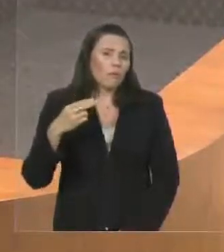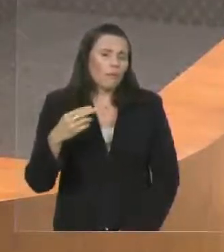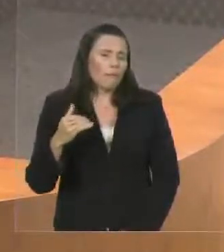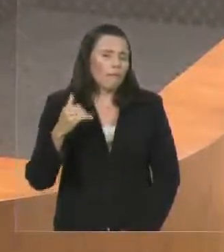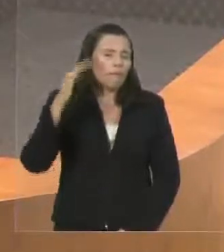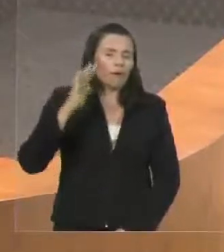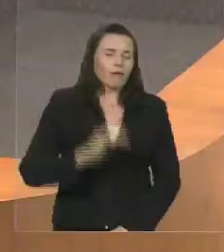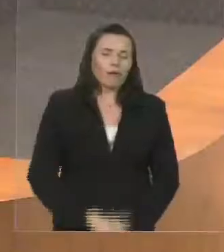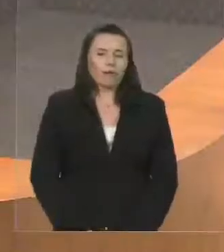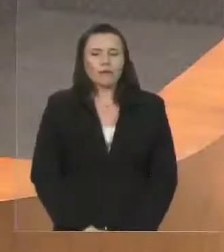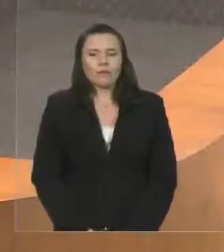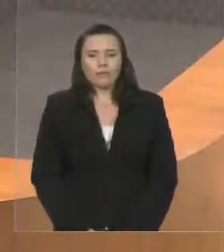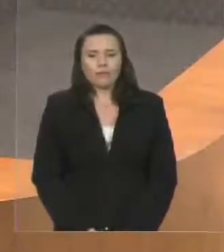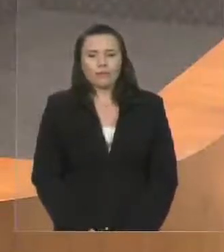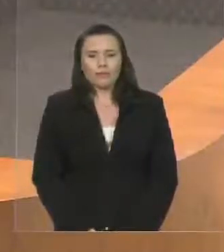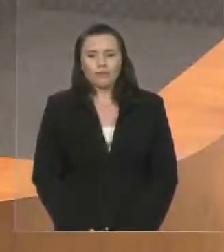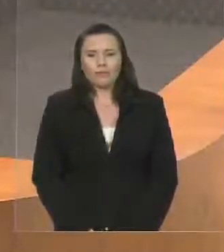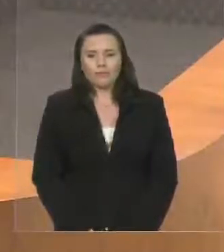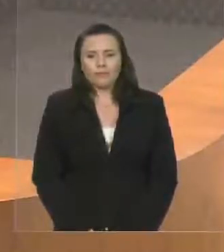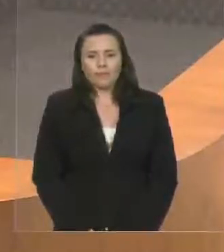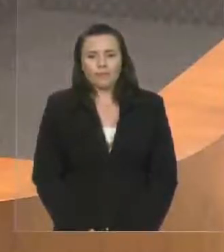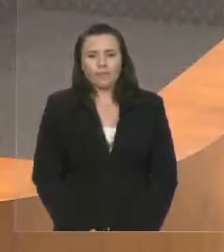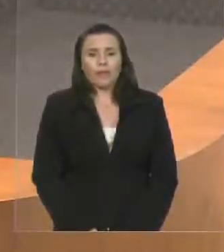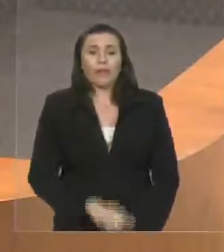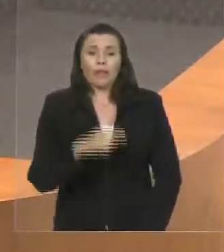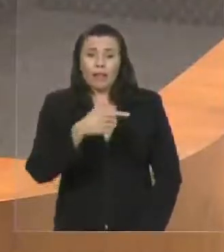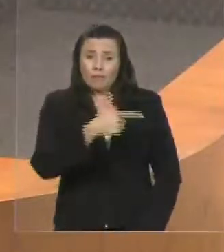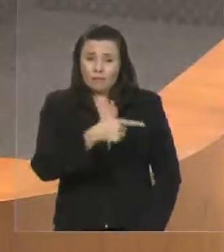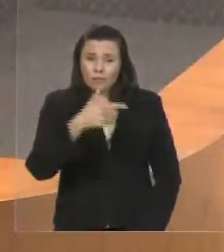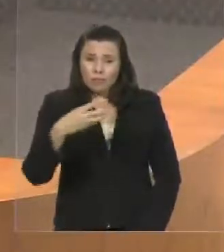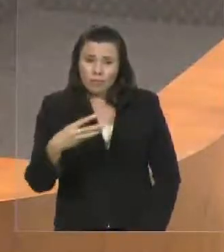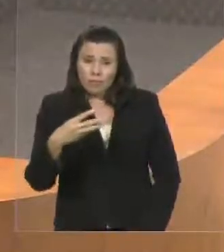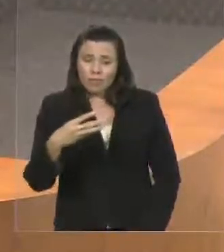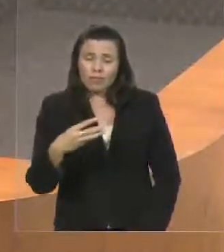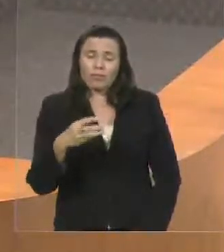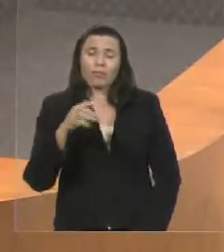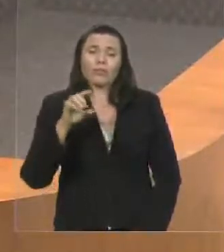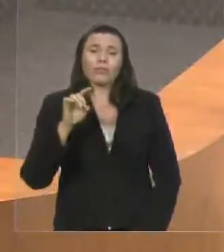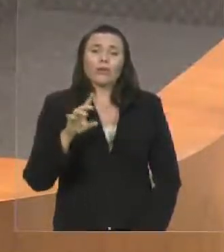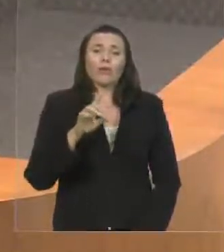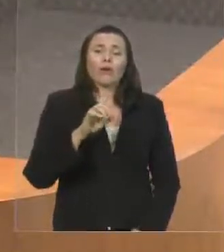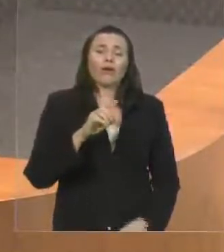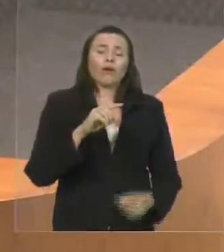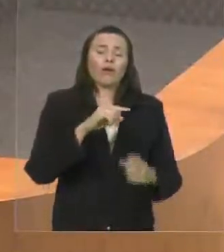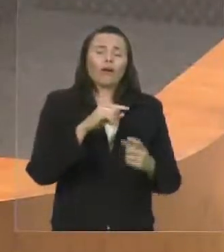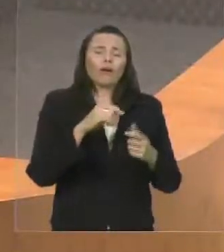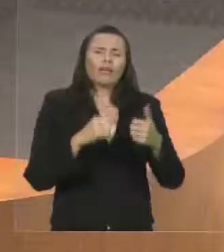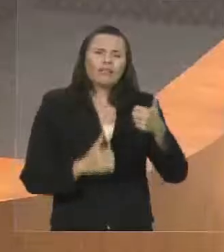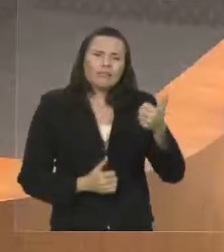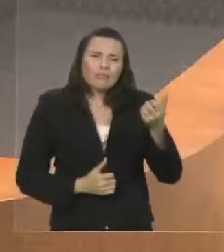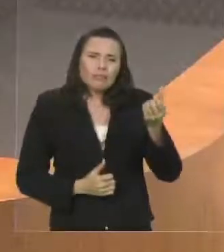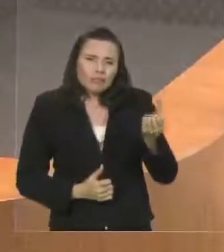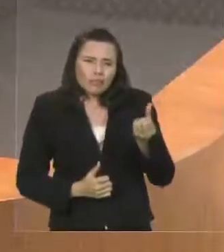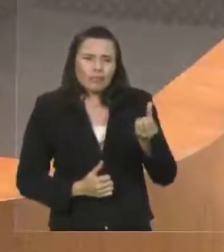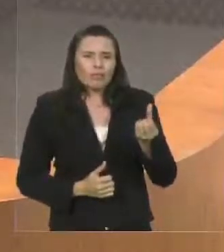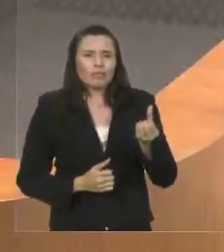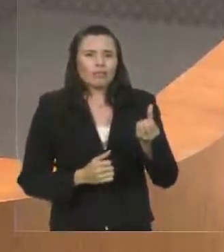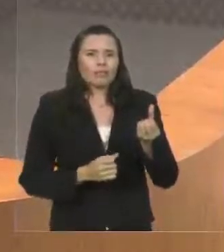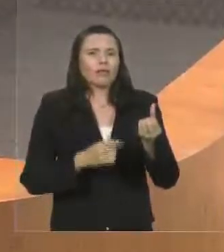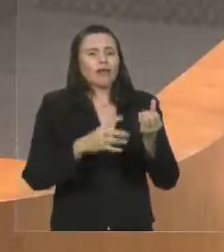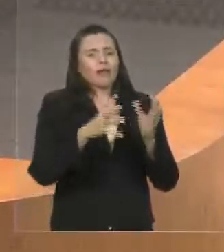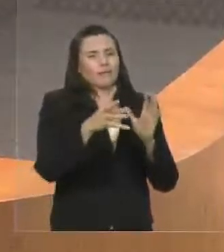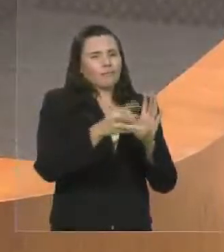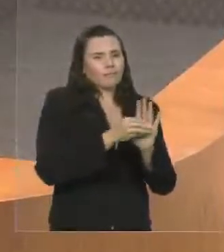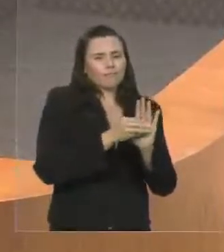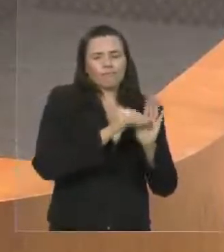16 foram transformadas em inquéritos policiais e enviadas ao Ministério Público para ação penal.